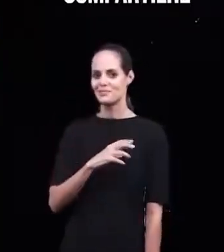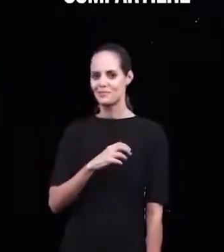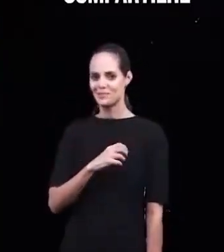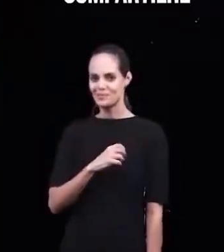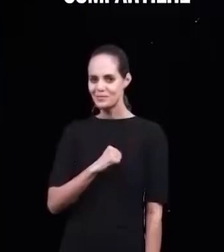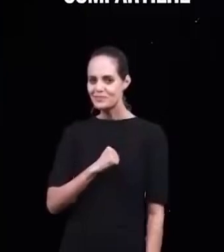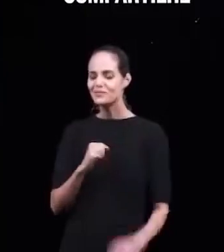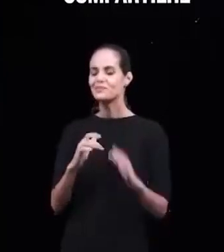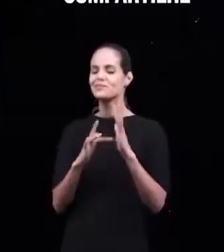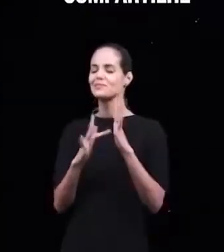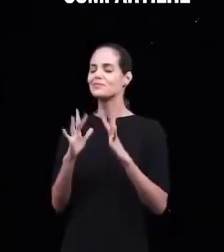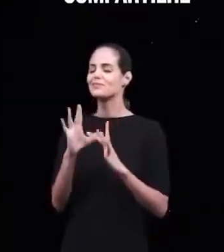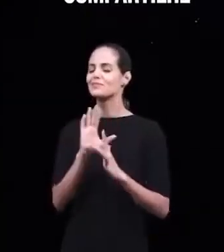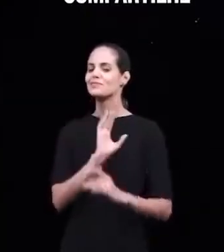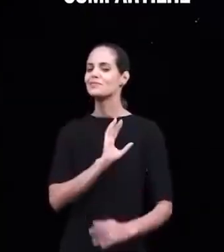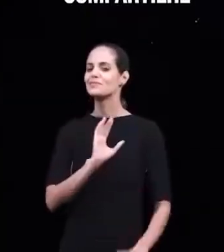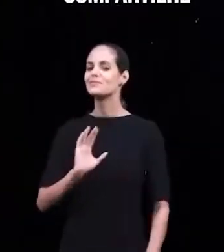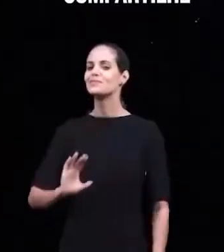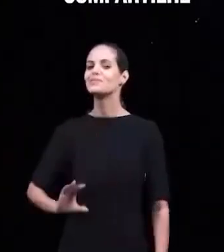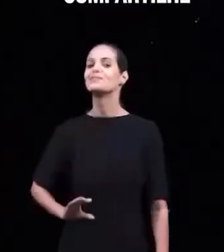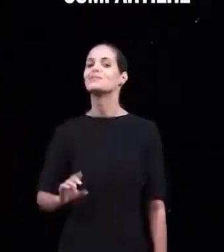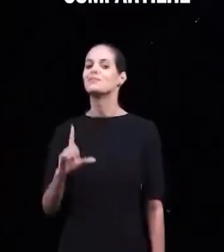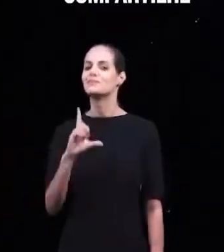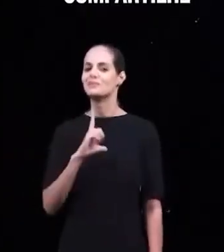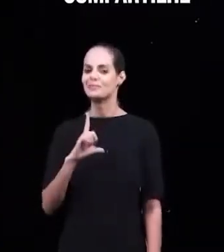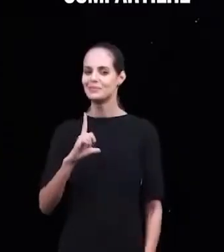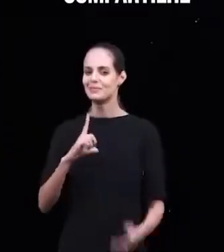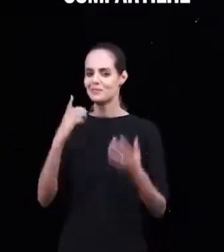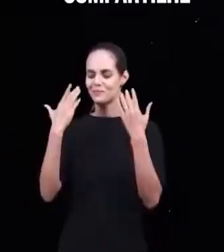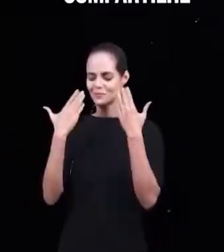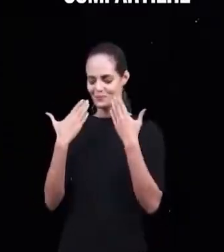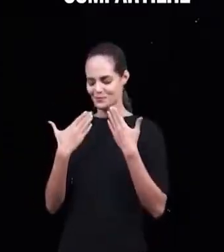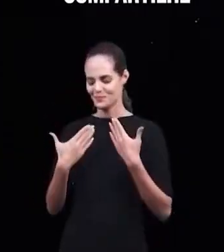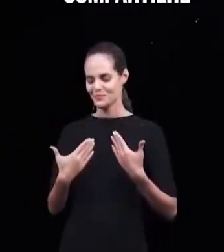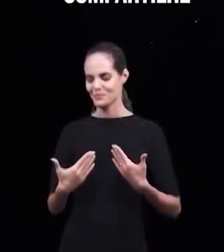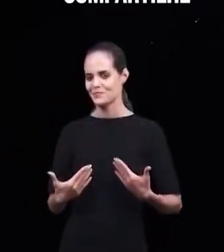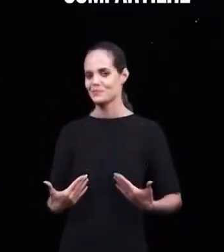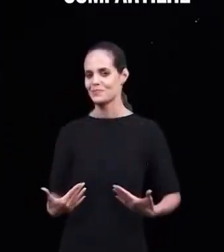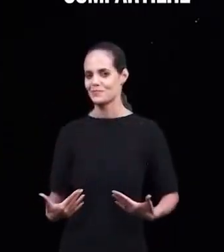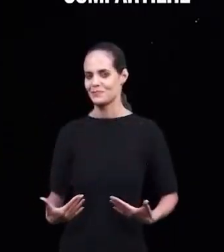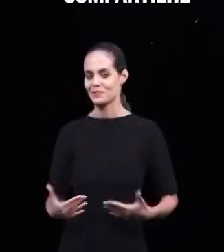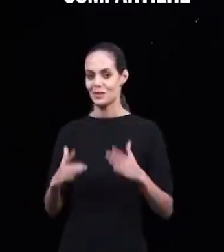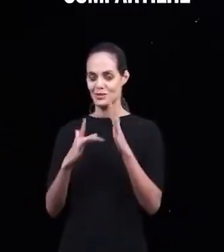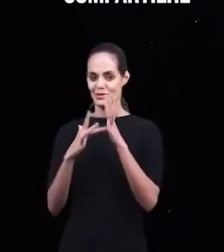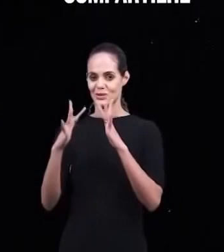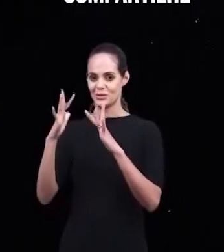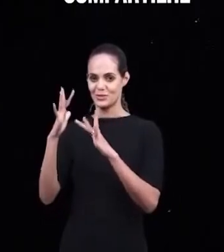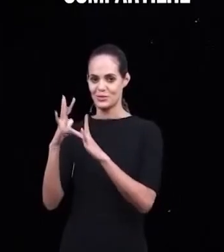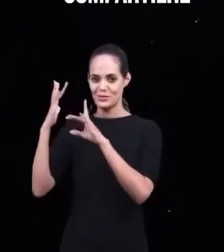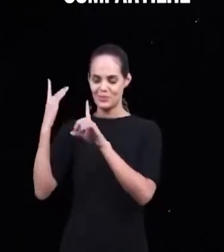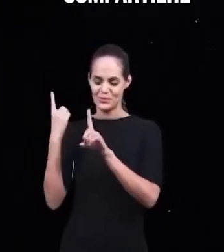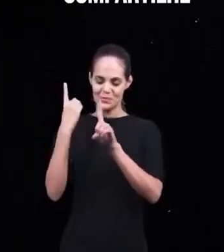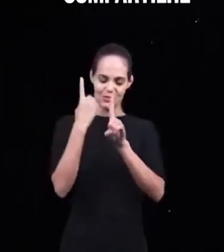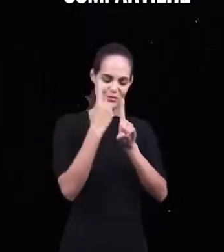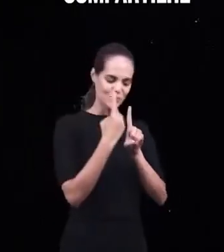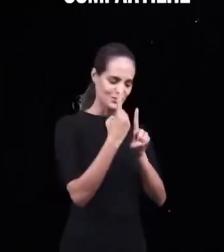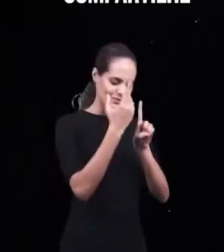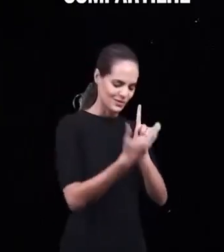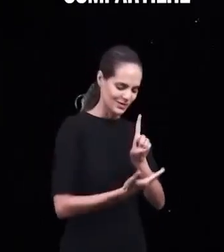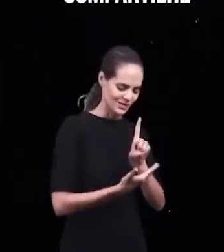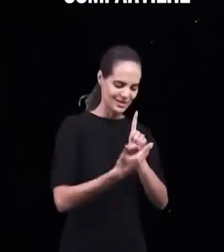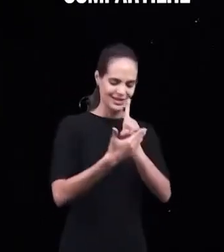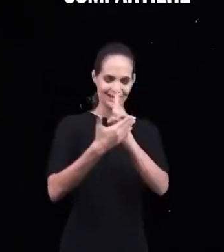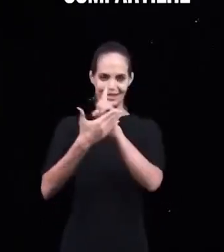que Cristo tem por mim. Jesus achou-me,